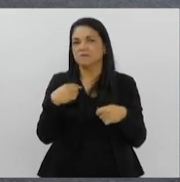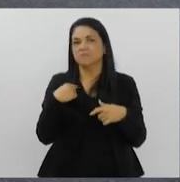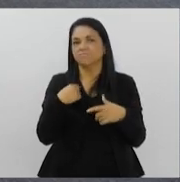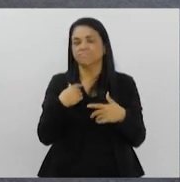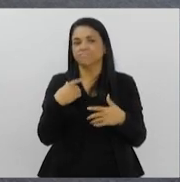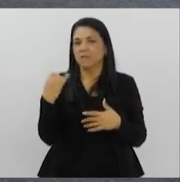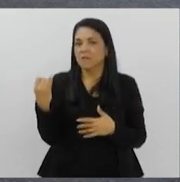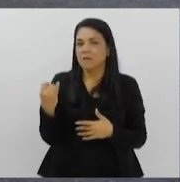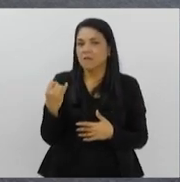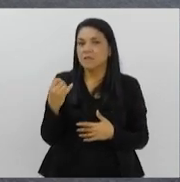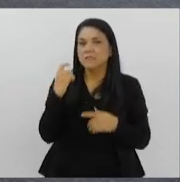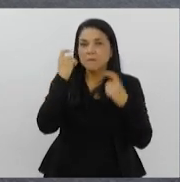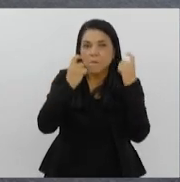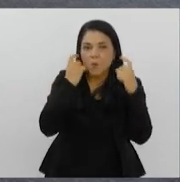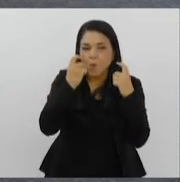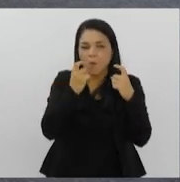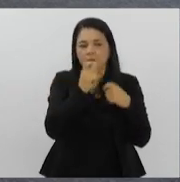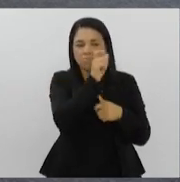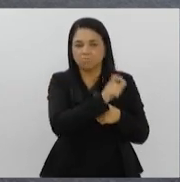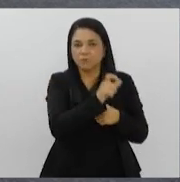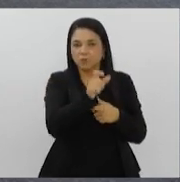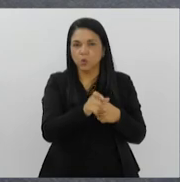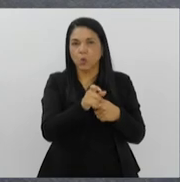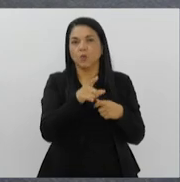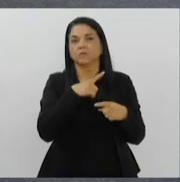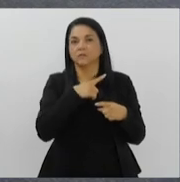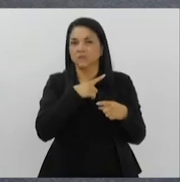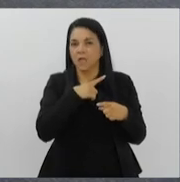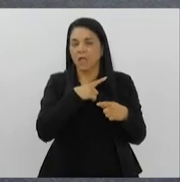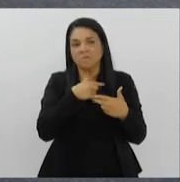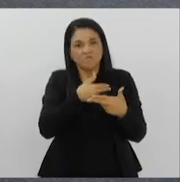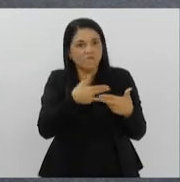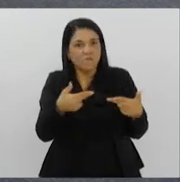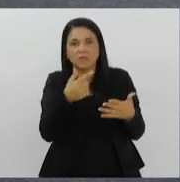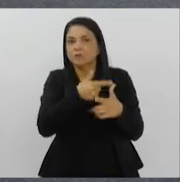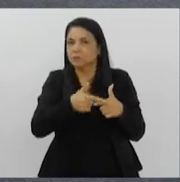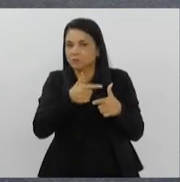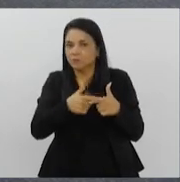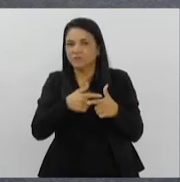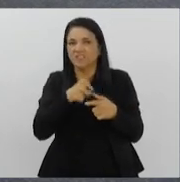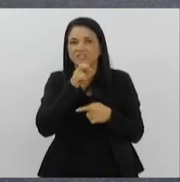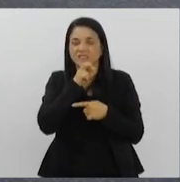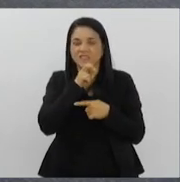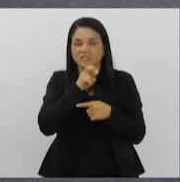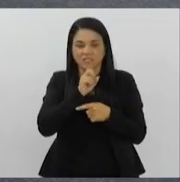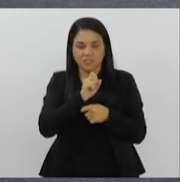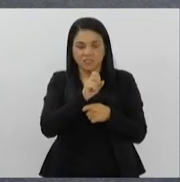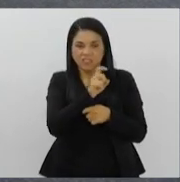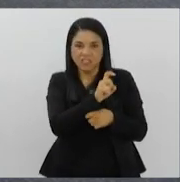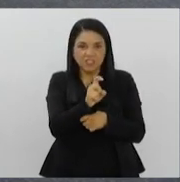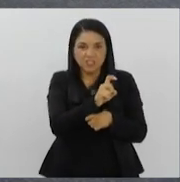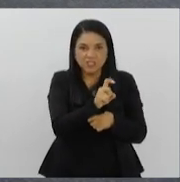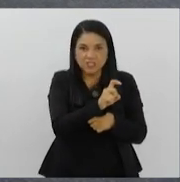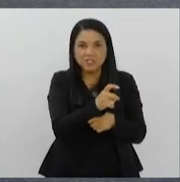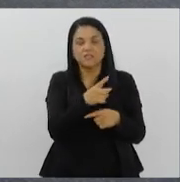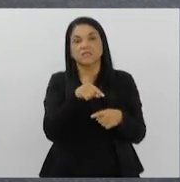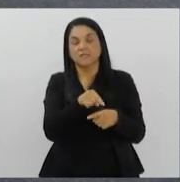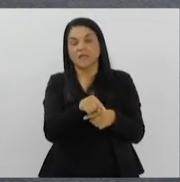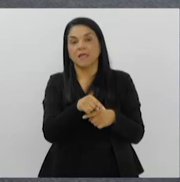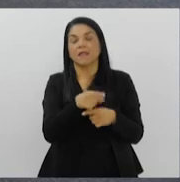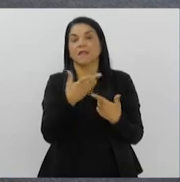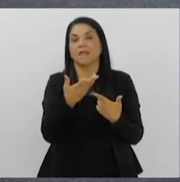vários problemas no campo. Temos insetos, temos agrotóxico, temos dificuldade de médicos no